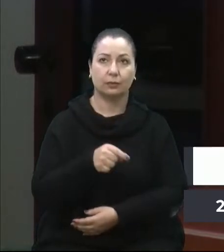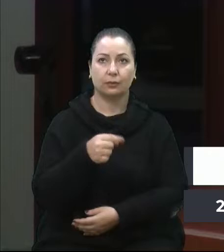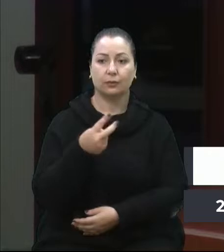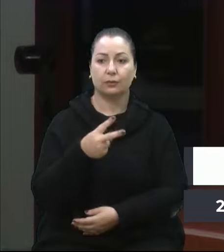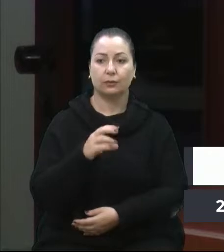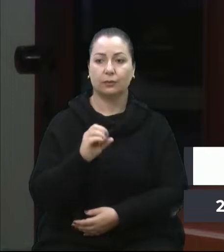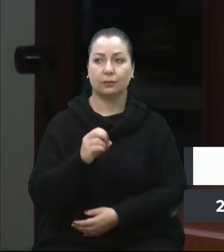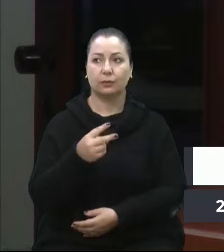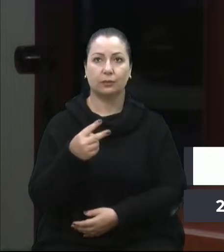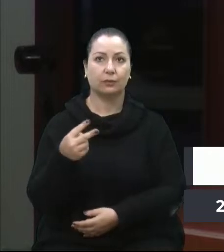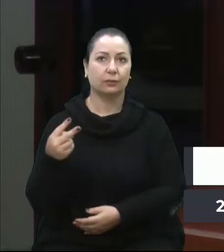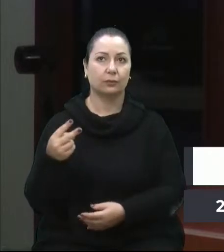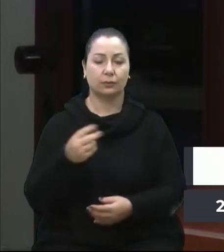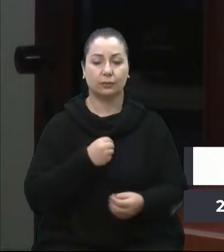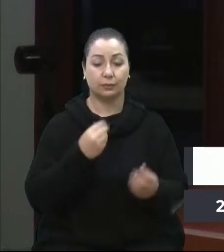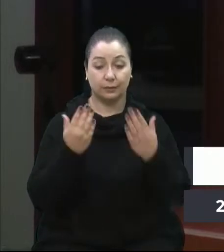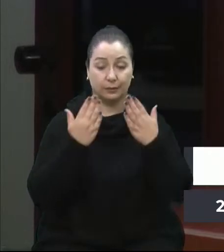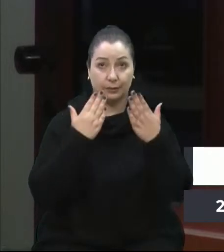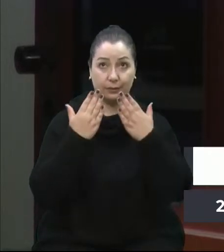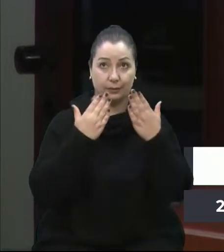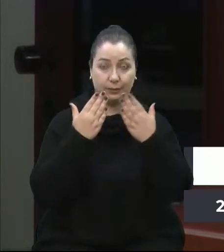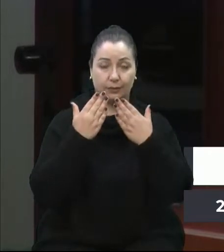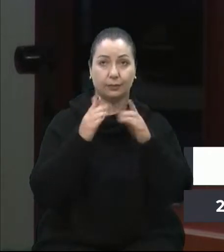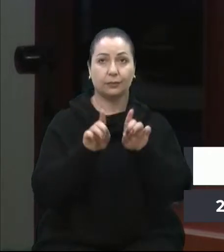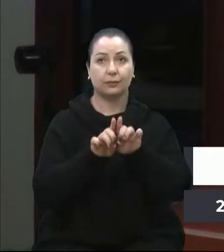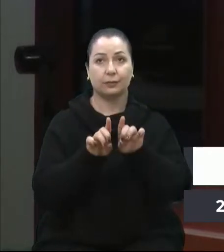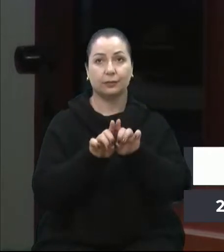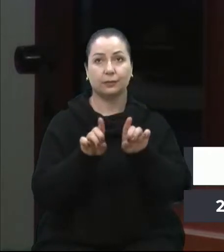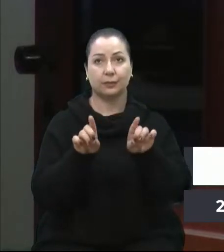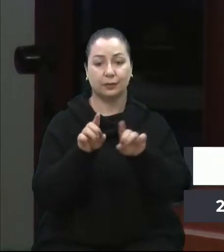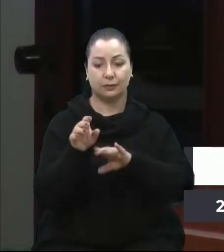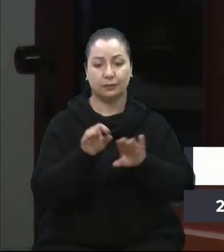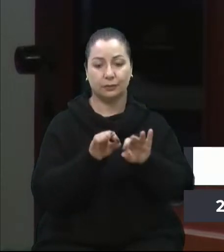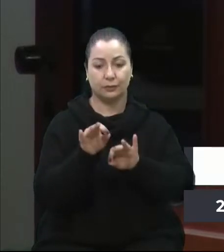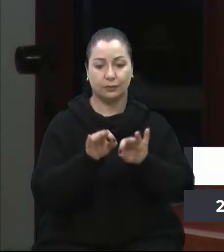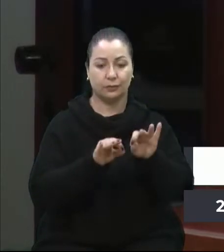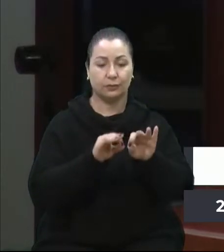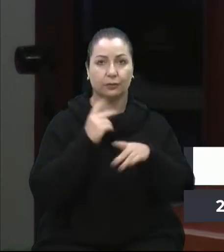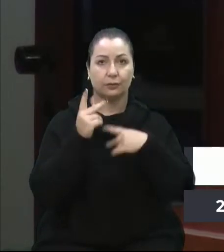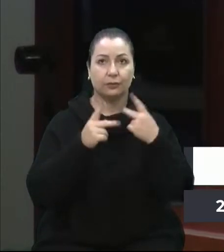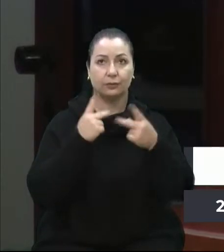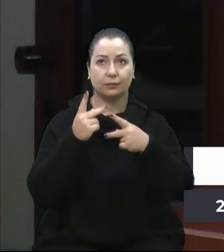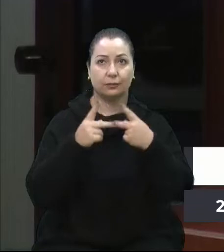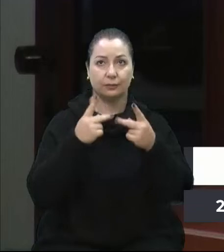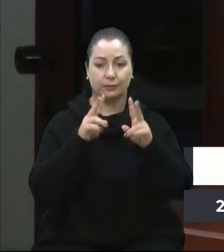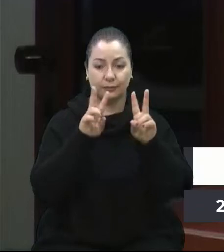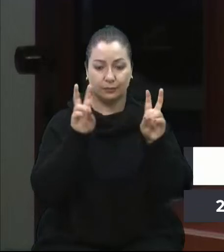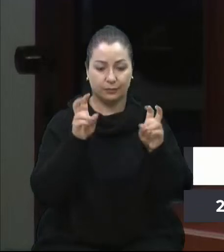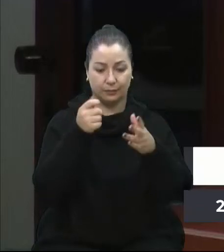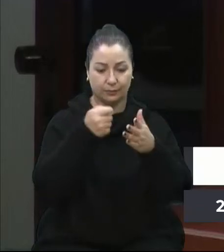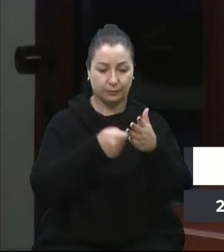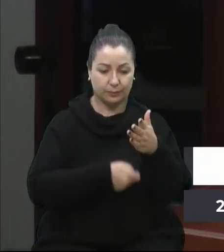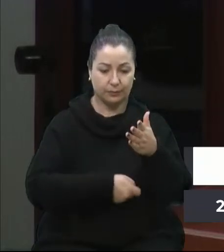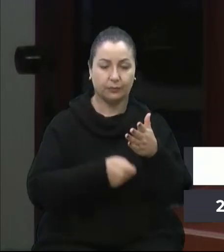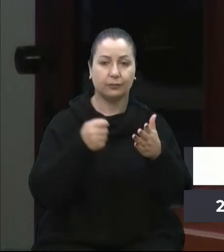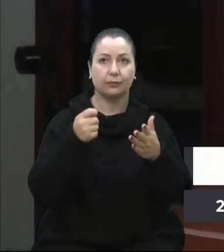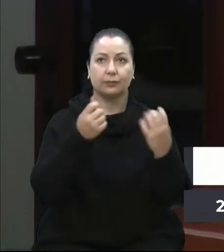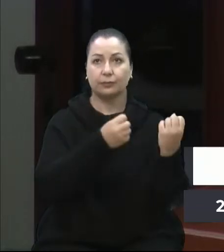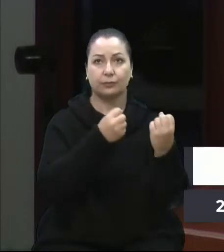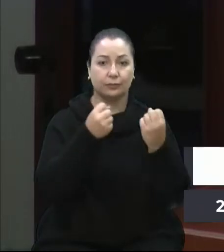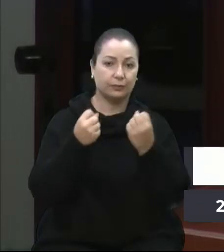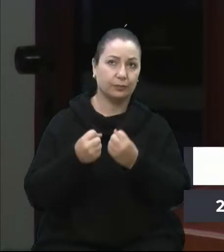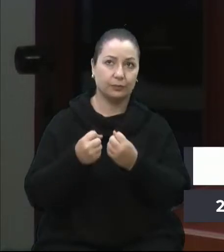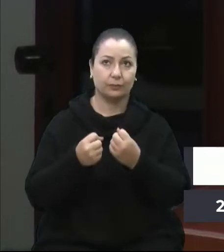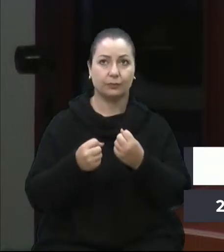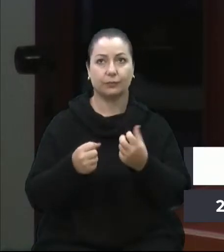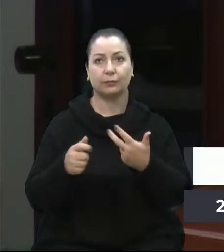nessa comissão para análise e parecer, o projeto de lei complementar acima emendado, de autoria do Poder Executivo, que altera e